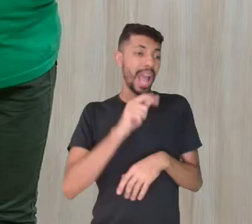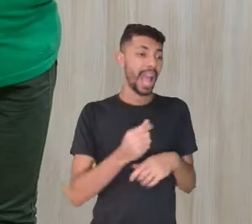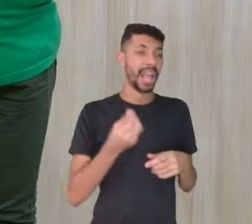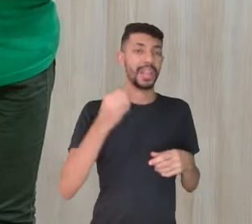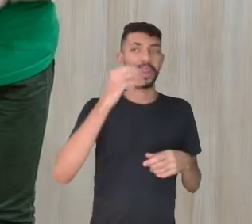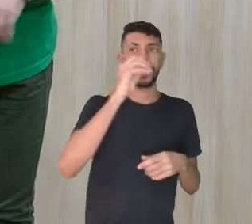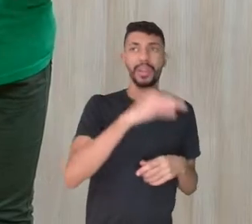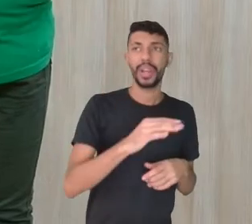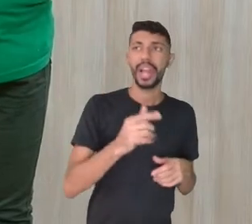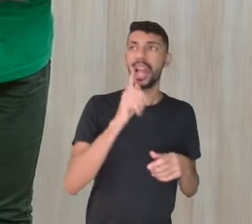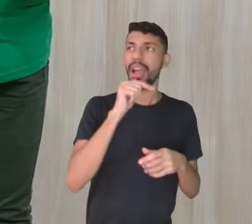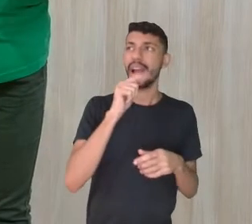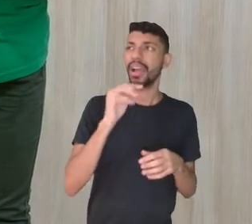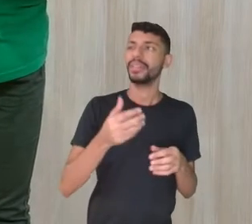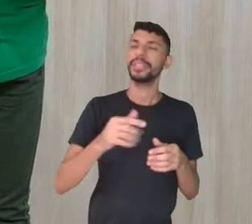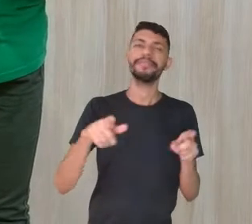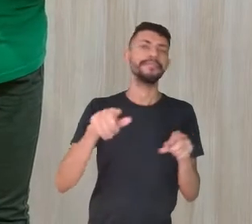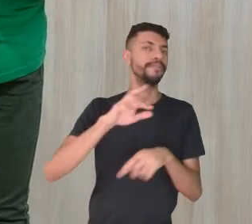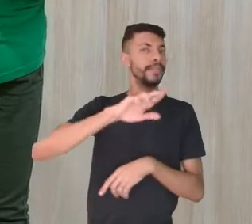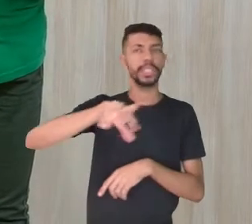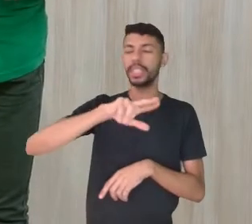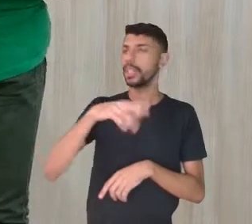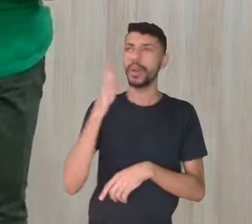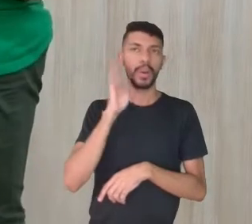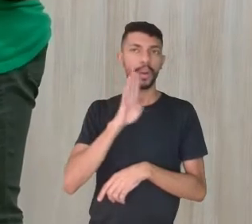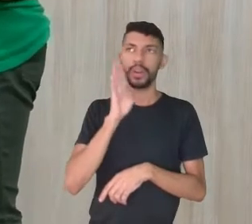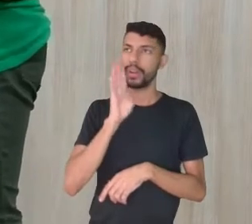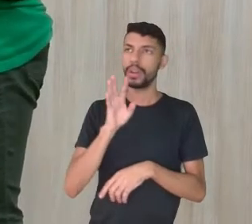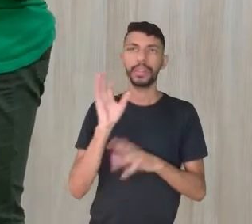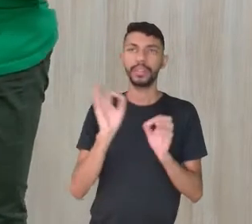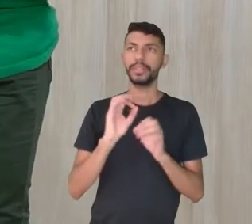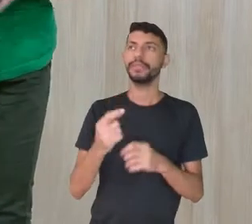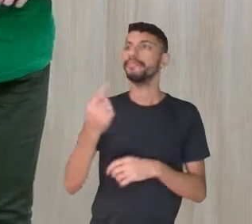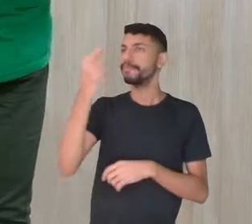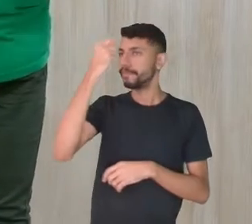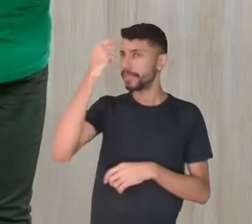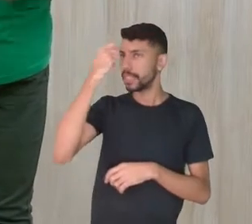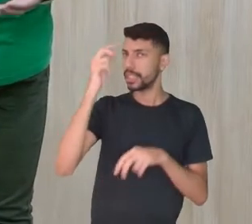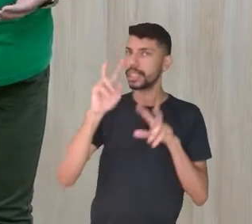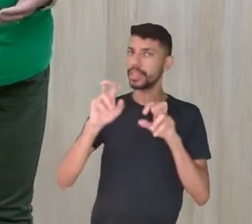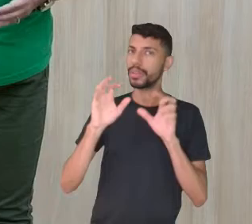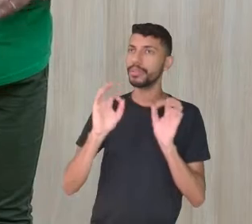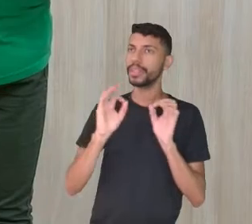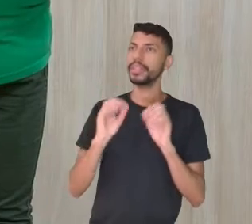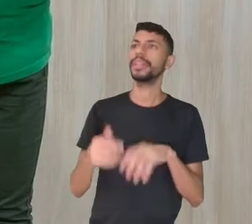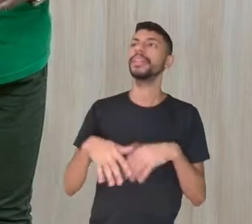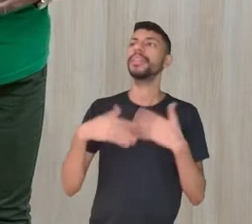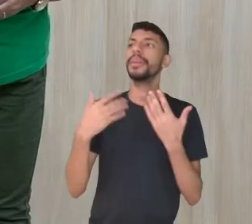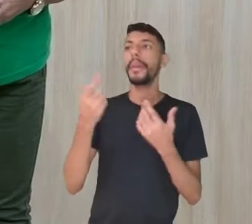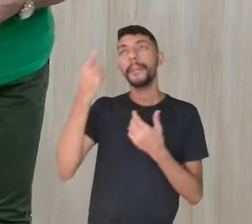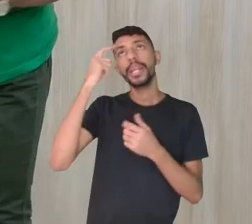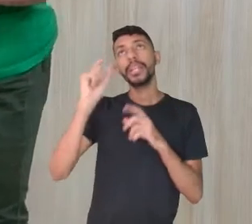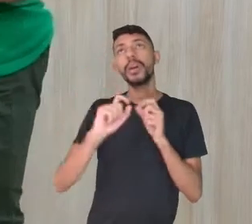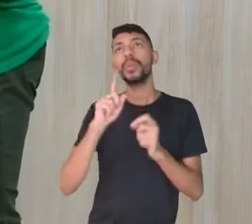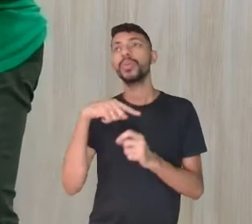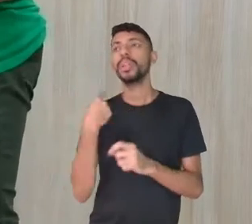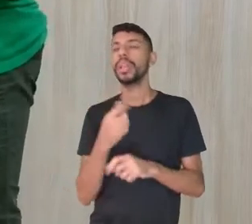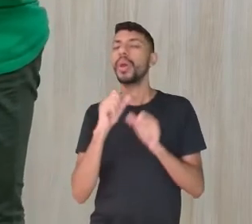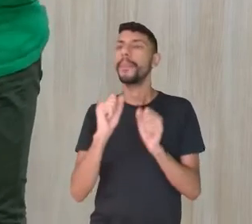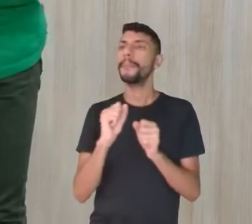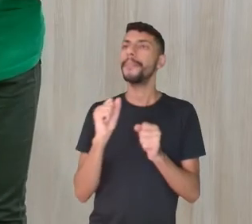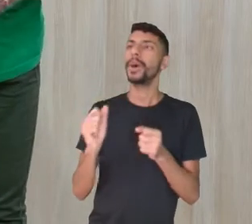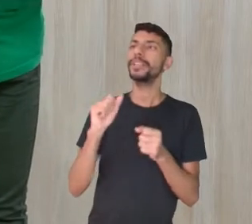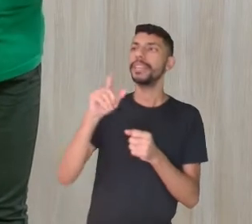foi embora na água. Não está legal também. Então, é bom parar para pensar e vamos ver o que a gente pode fazer na questão